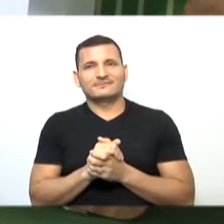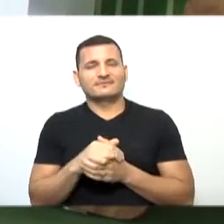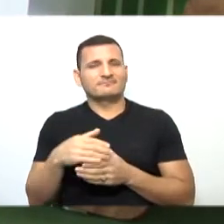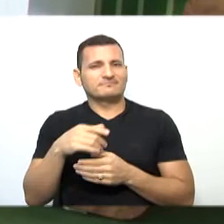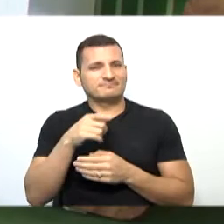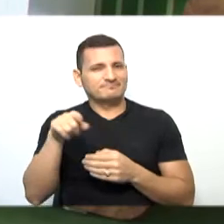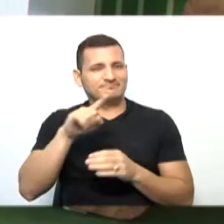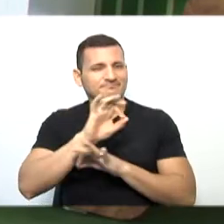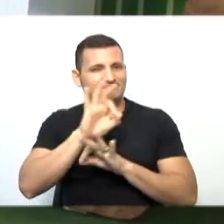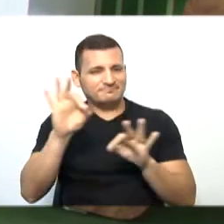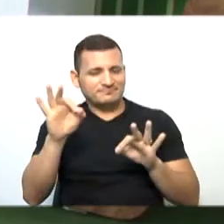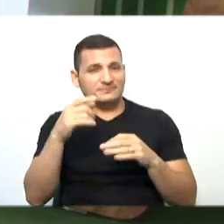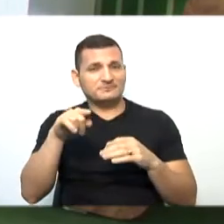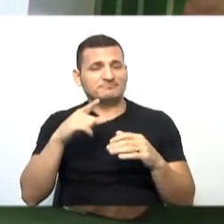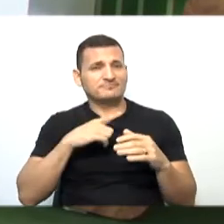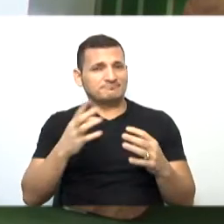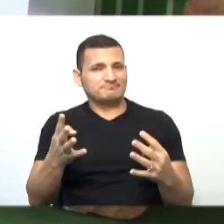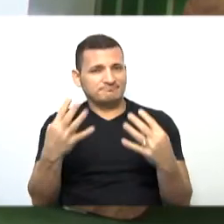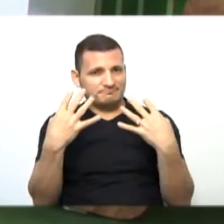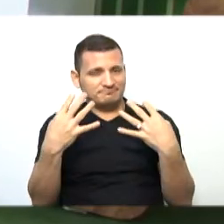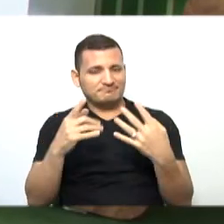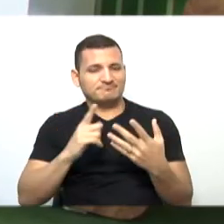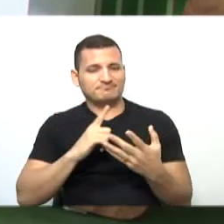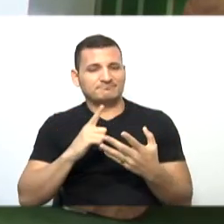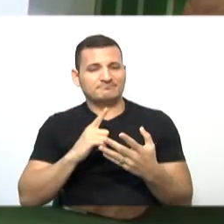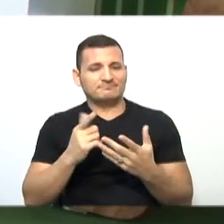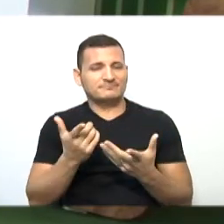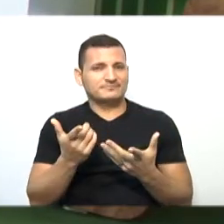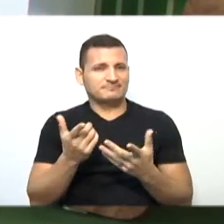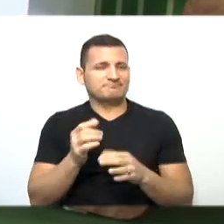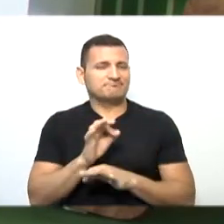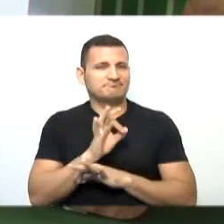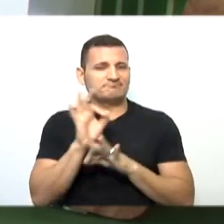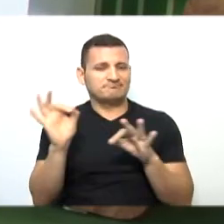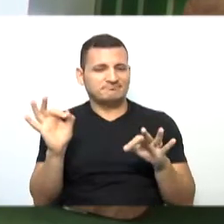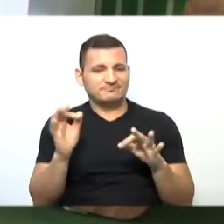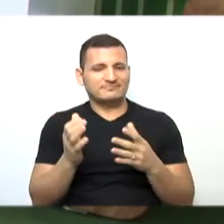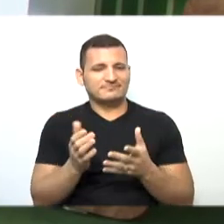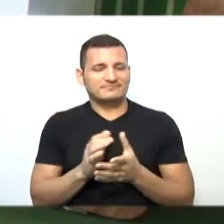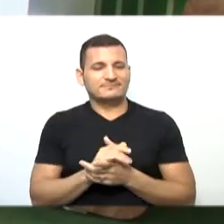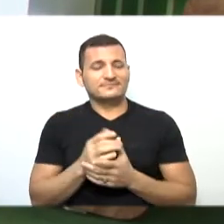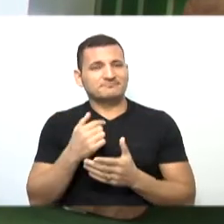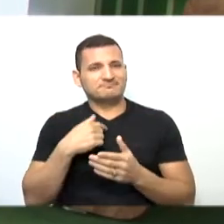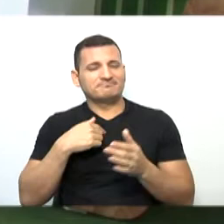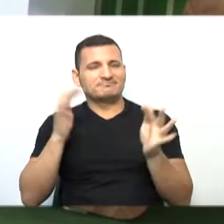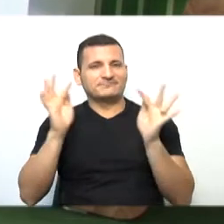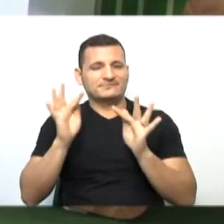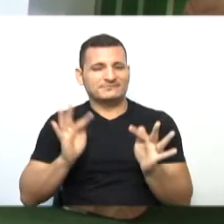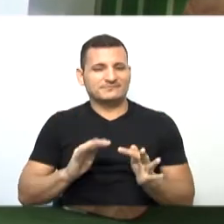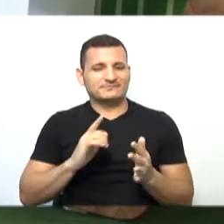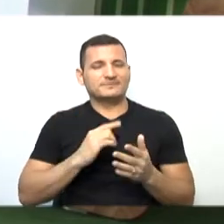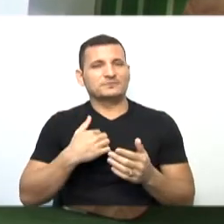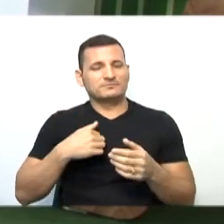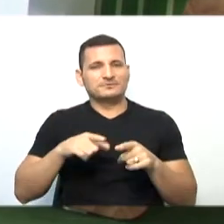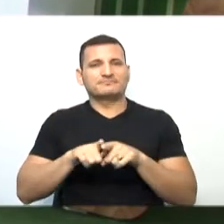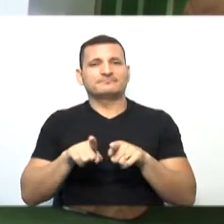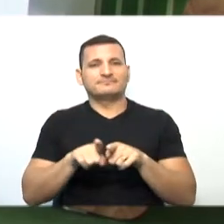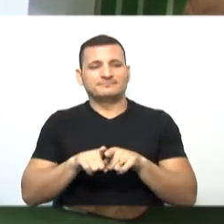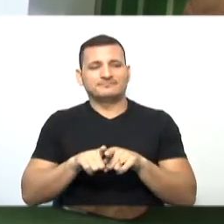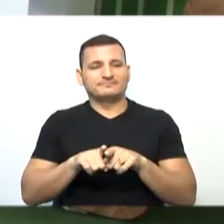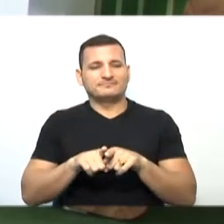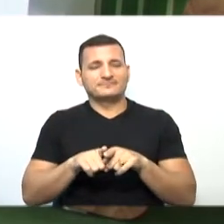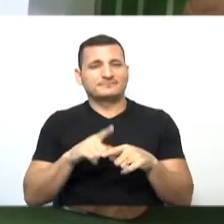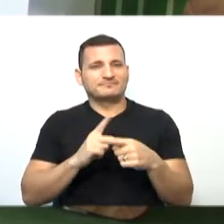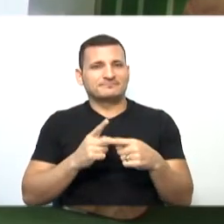Vocês são, tá vendo? Estão prestando atenção. Estão prestando atenção, cara. Isso é magnífico. Sabe por que eu fico feliz? Eu também fico super feliz. Porque é